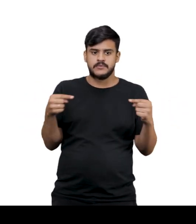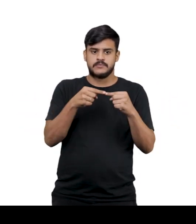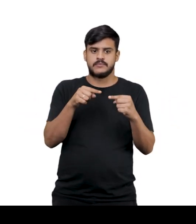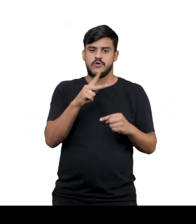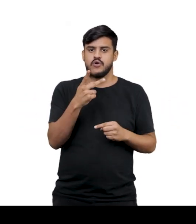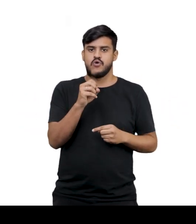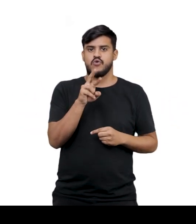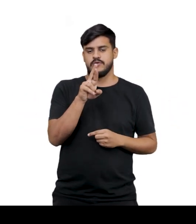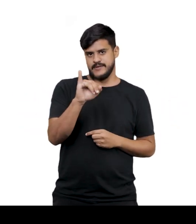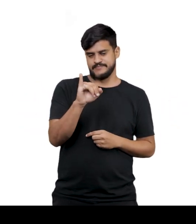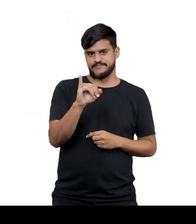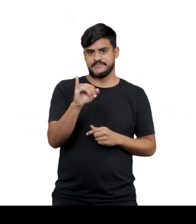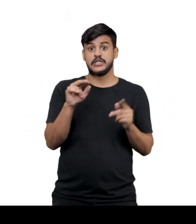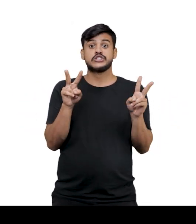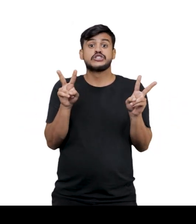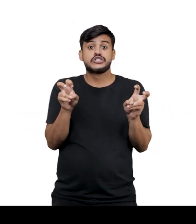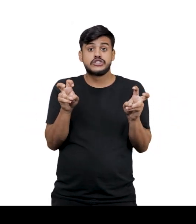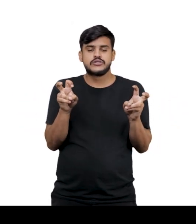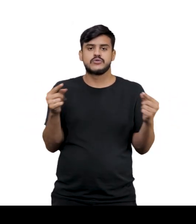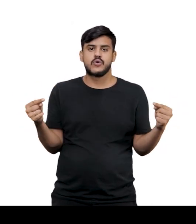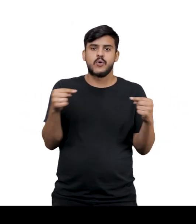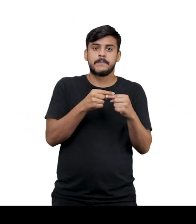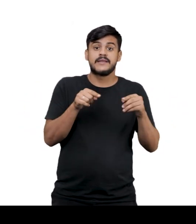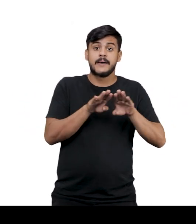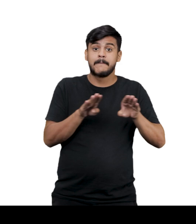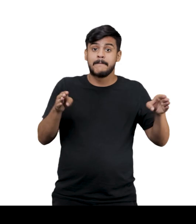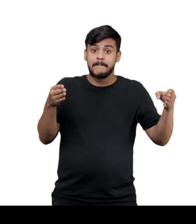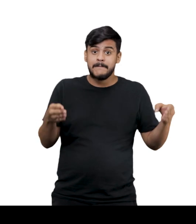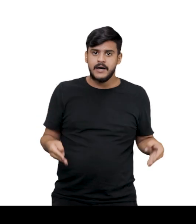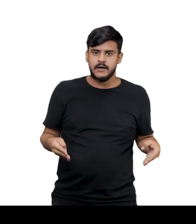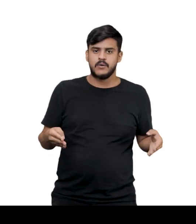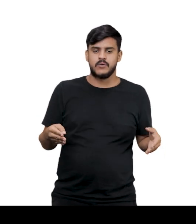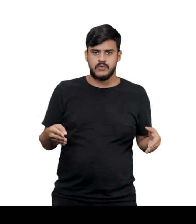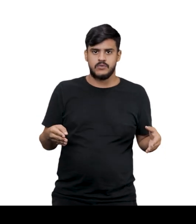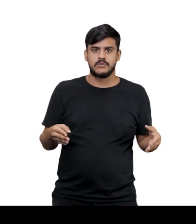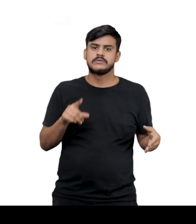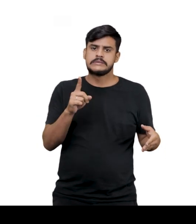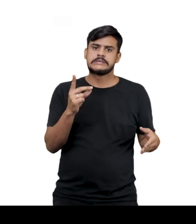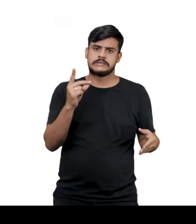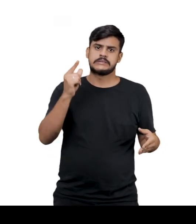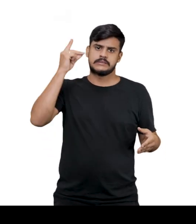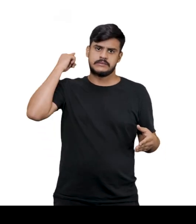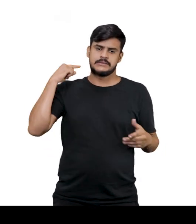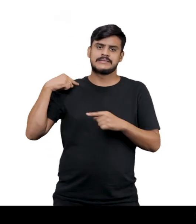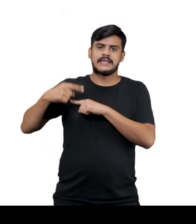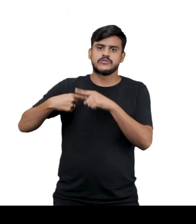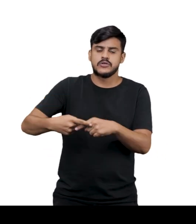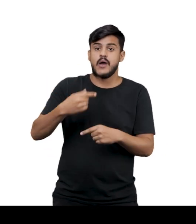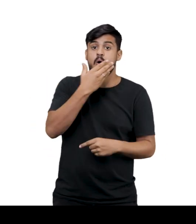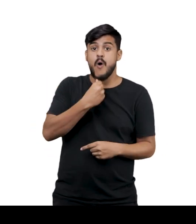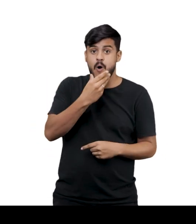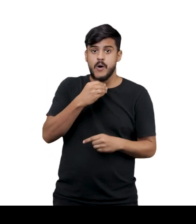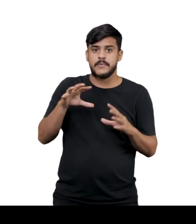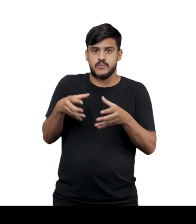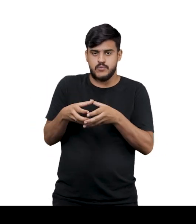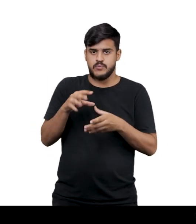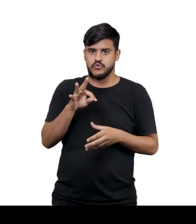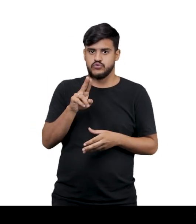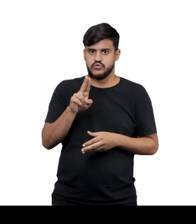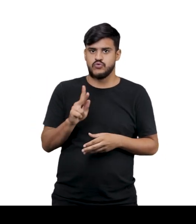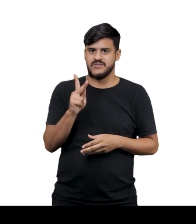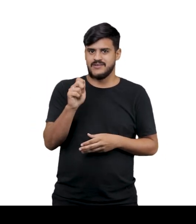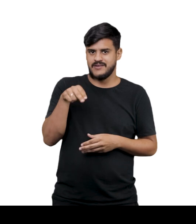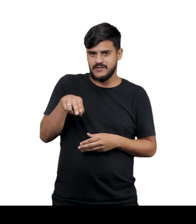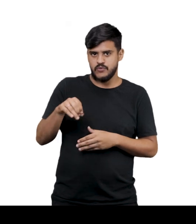provém do Hori. O título da obra faz referência a um banco cerimonial tradicionalmente feito por homens do